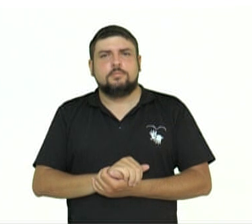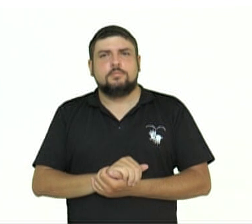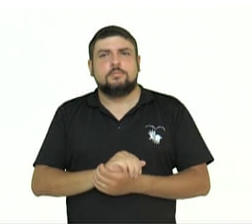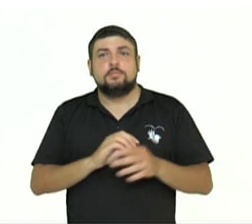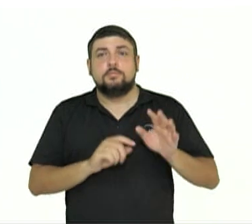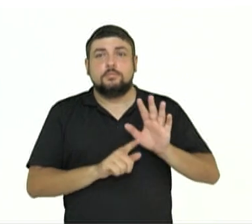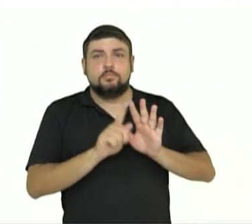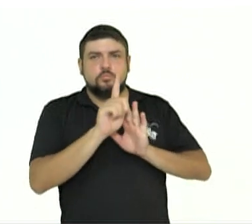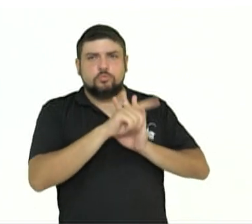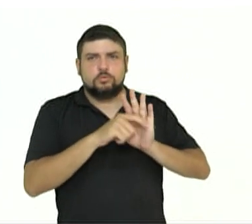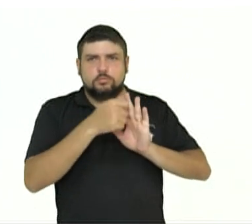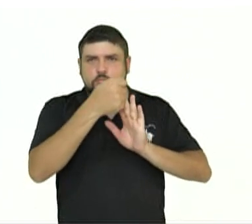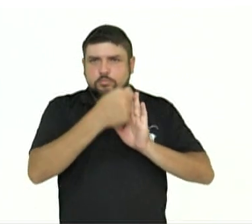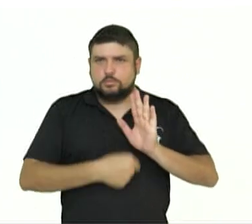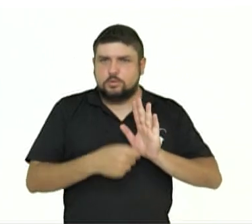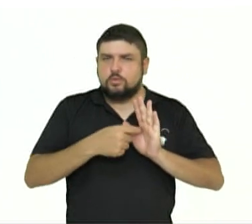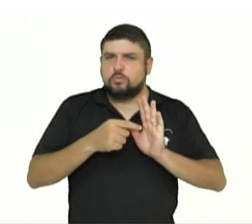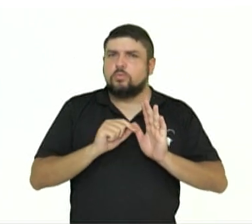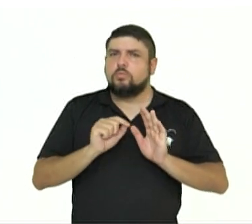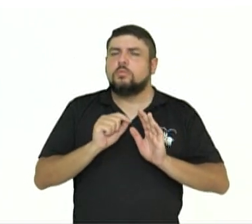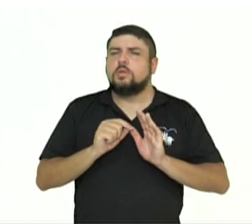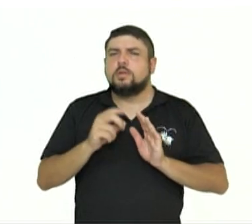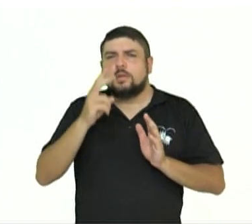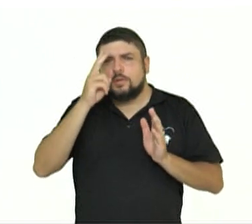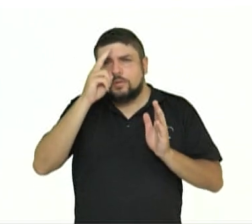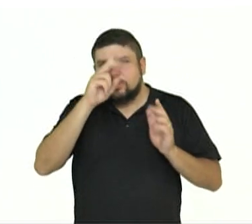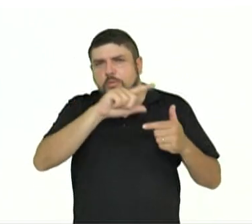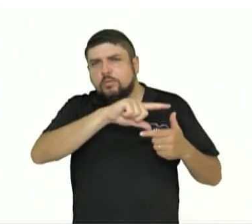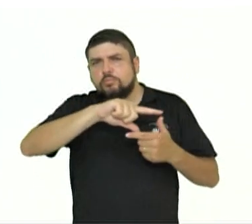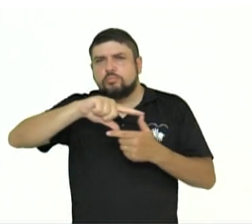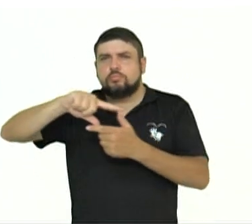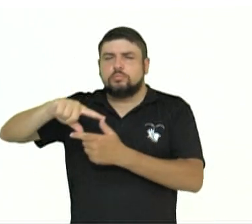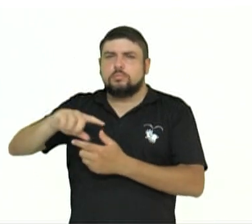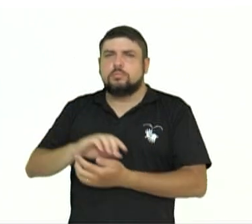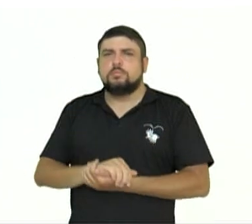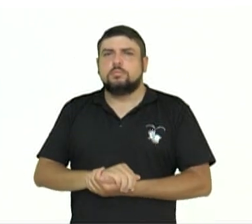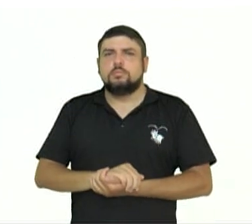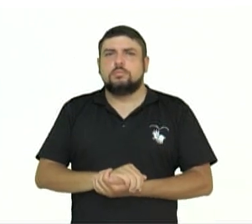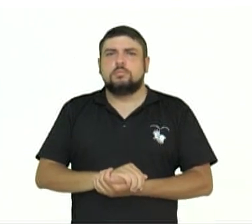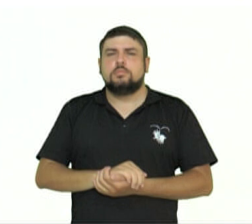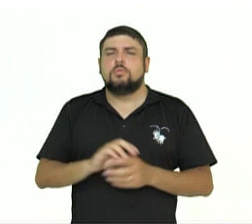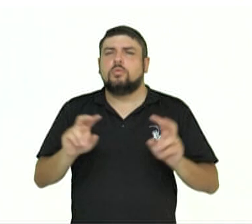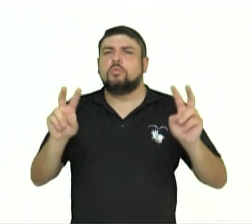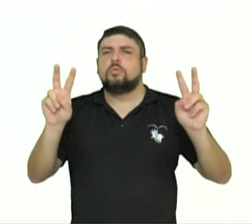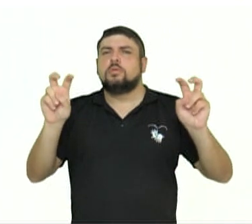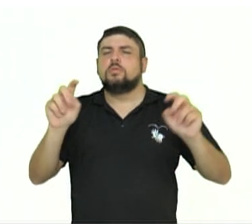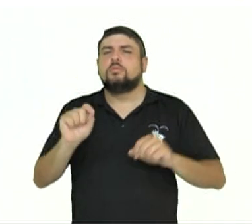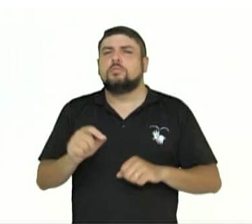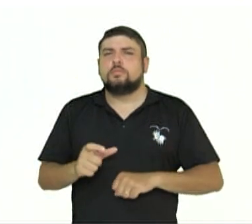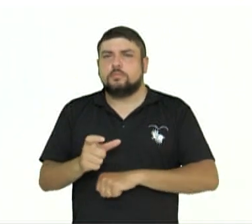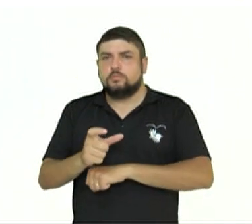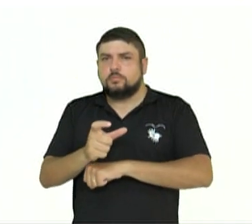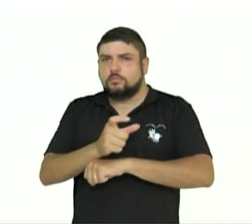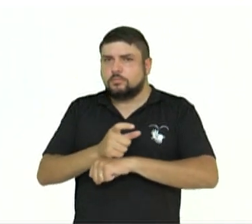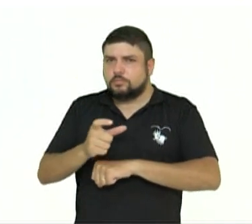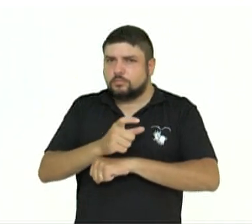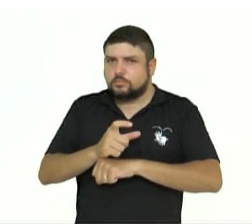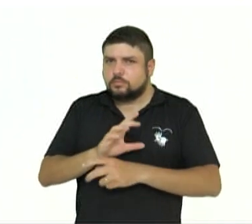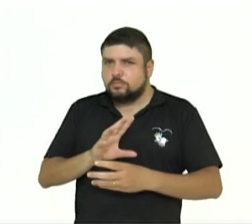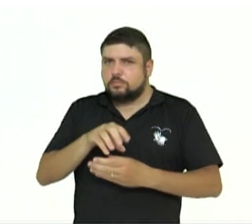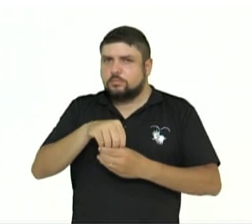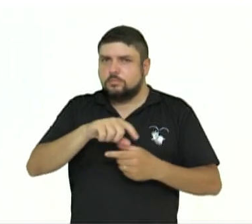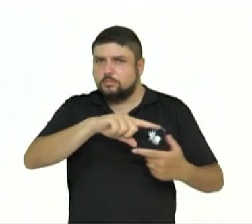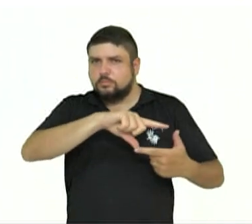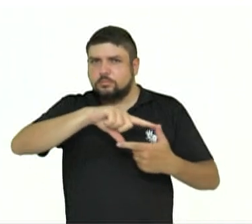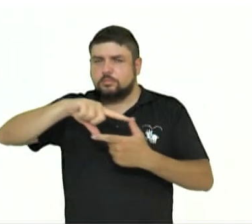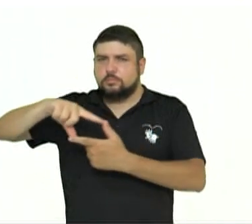textual que nós vamos utilizar a historieta, né? Porque o título da nossa aula de hoje é Os adjetivos nas histórias em